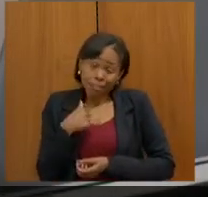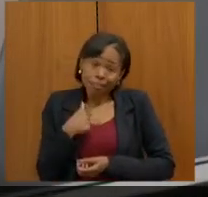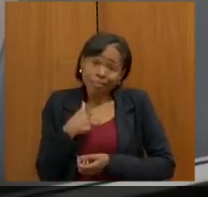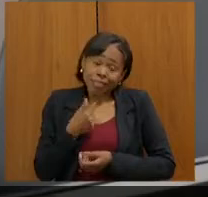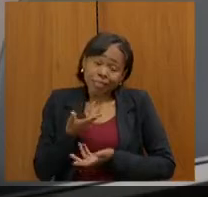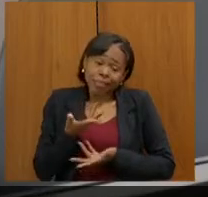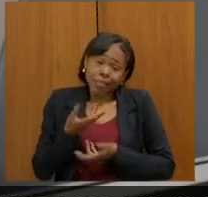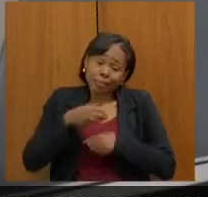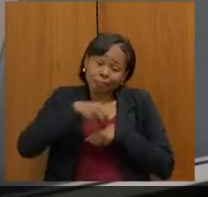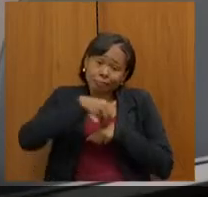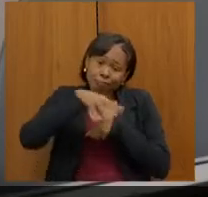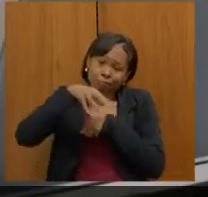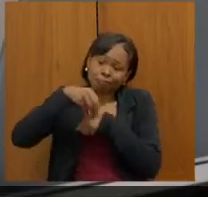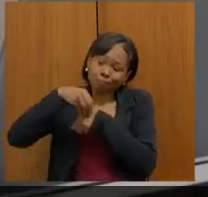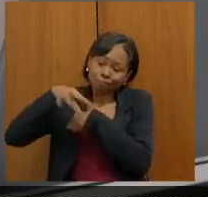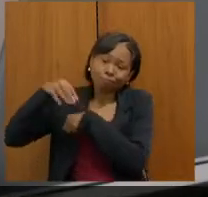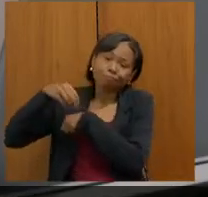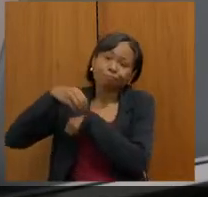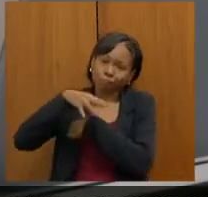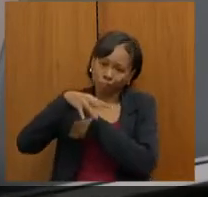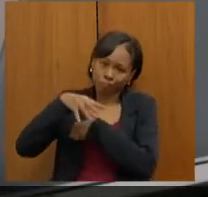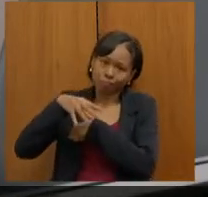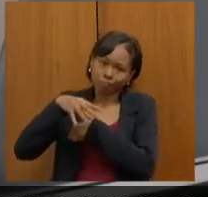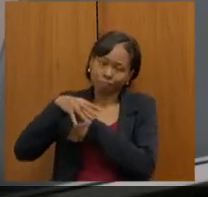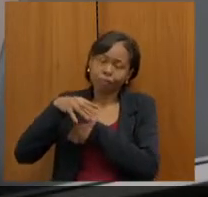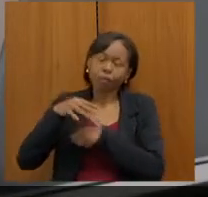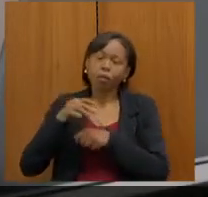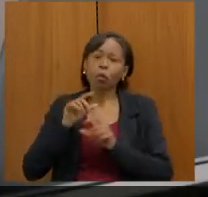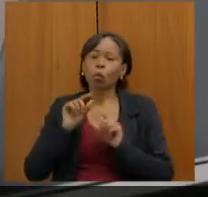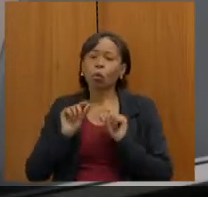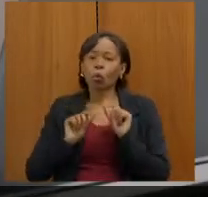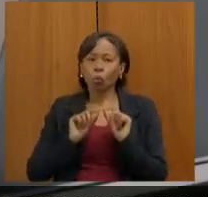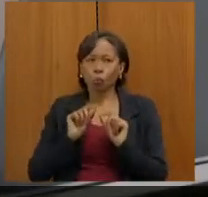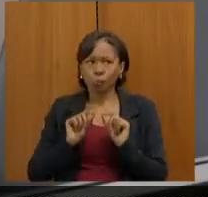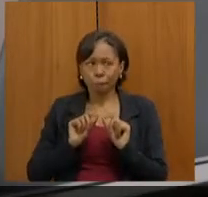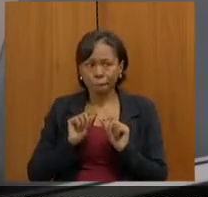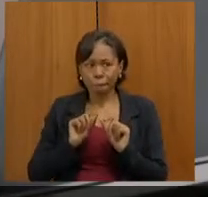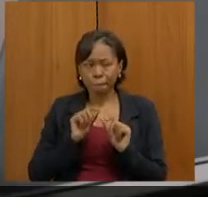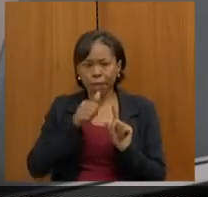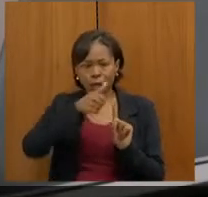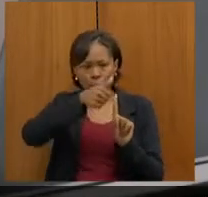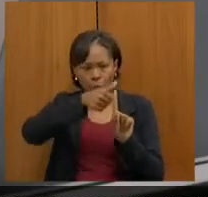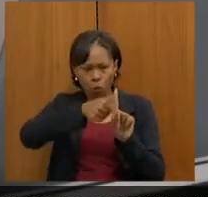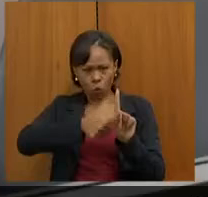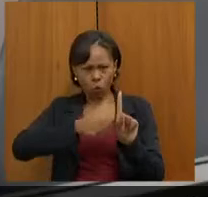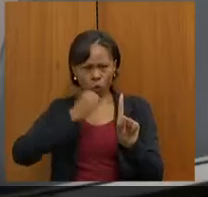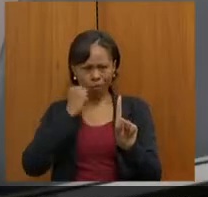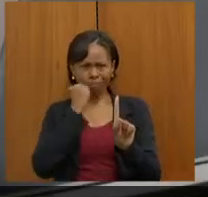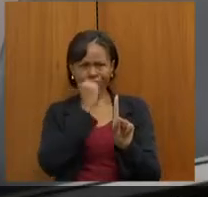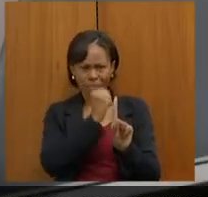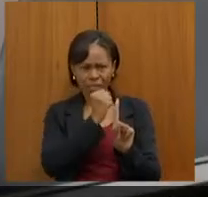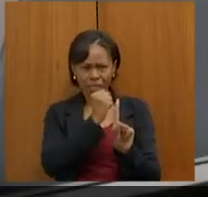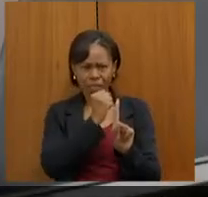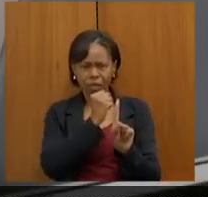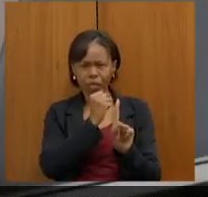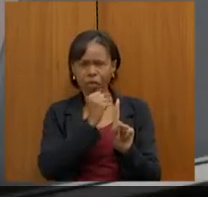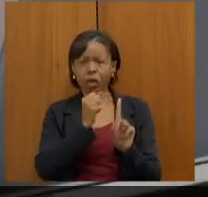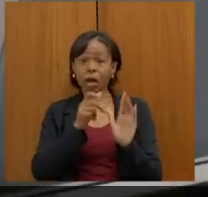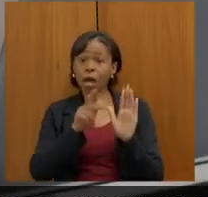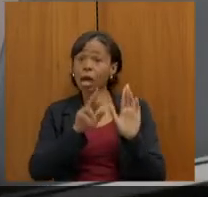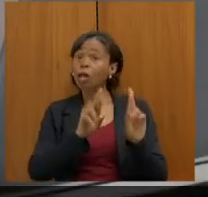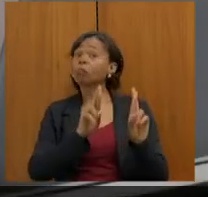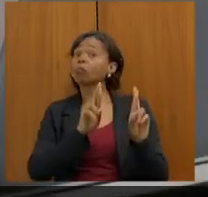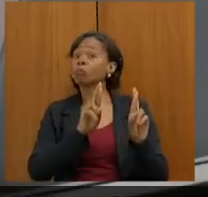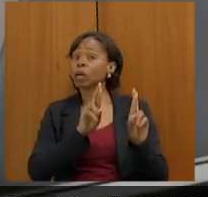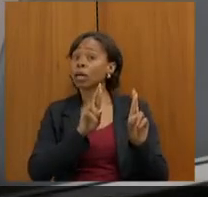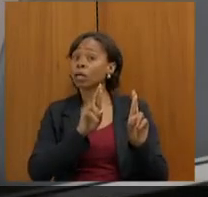alguns servidores que que acontece o feminicídio ele não só responsabilidade do Estado